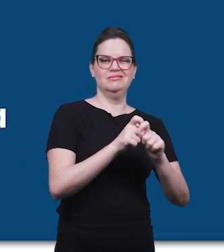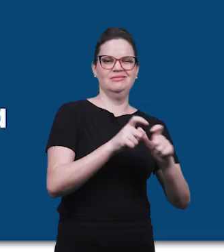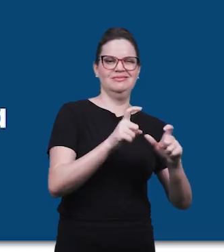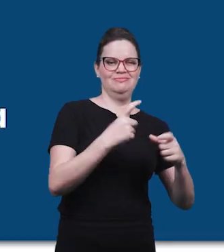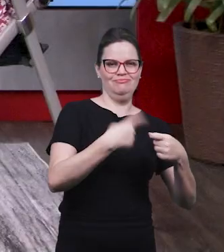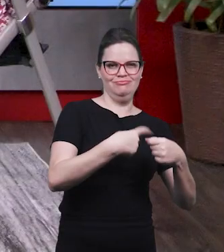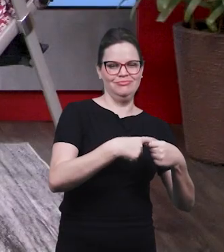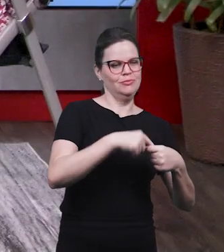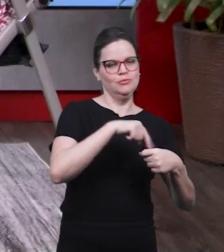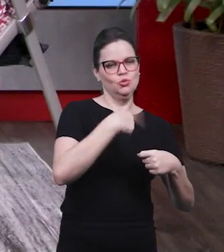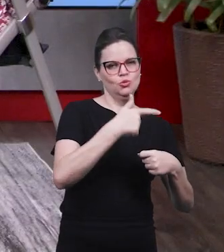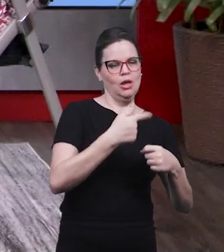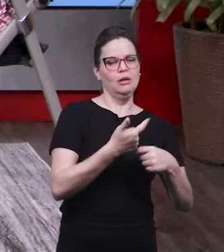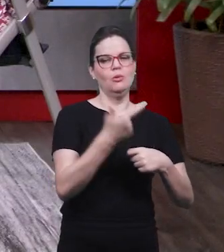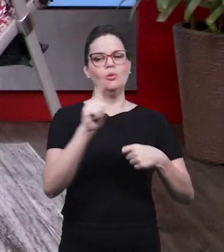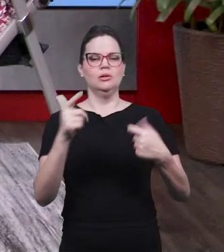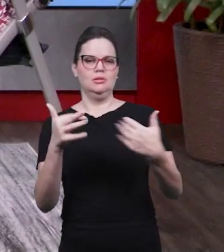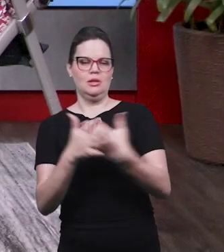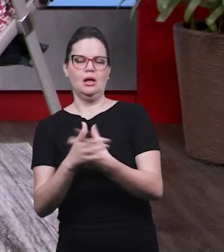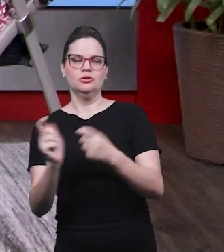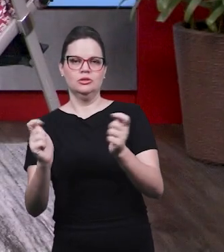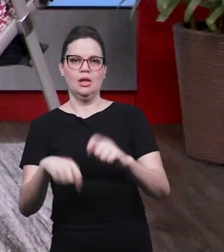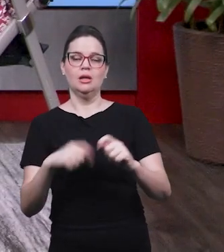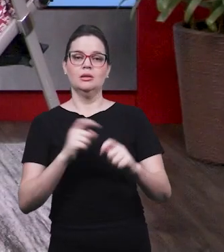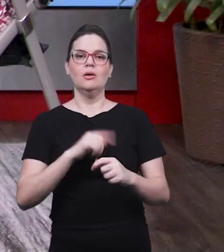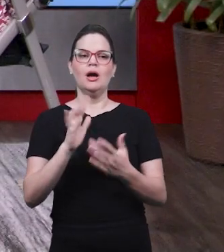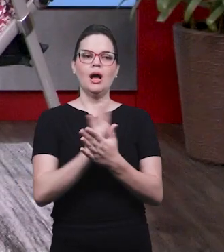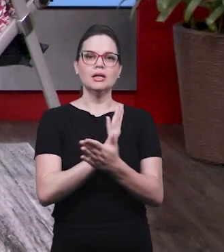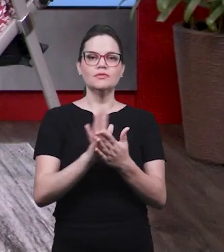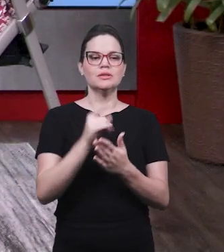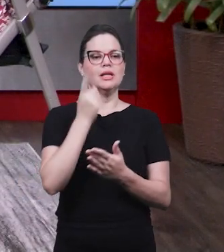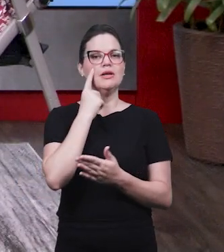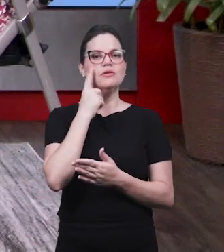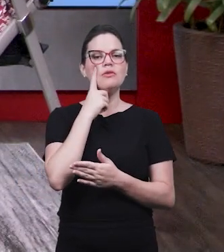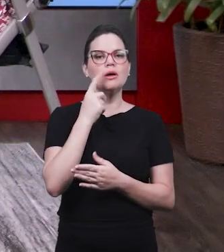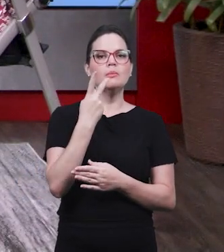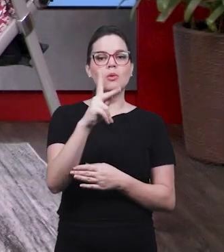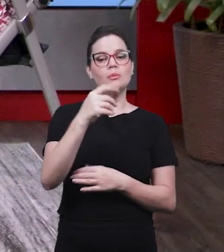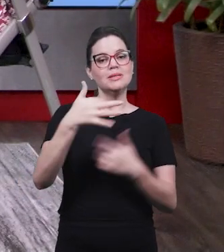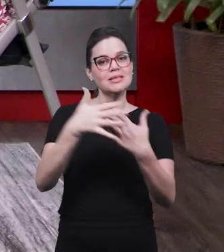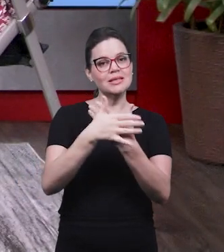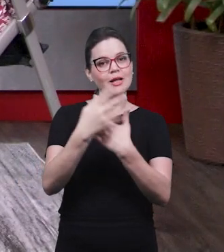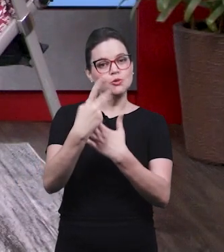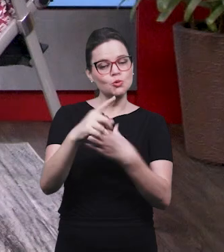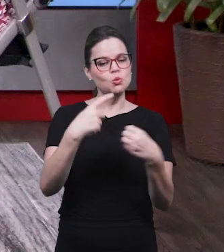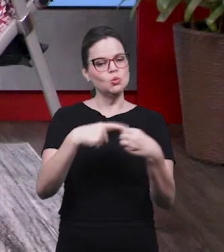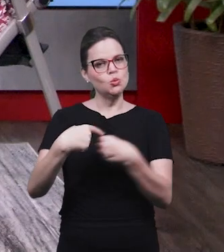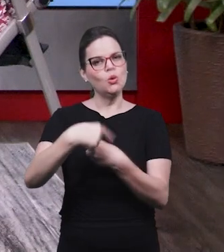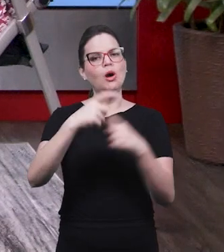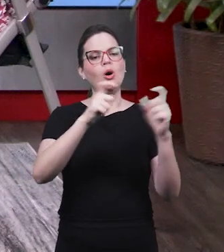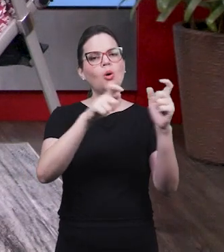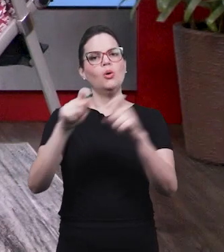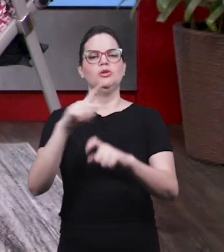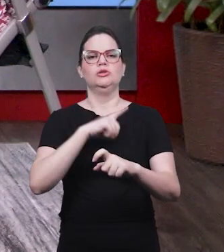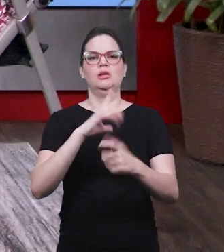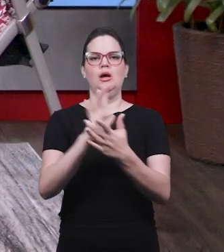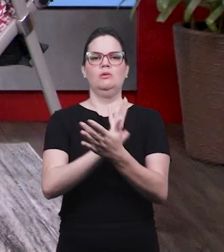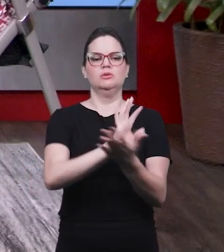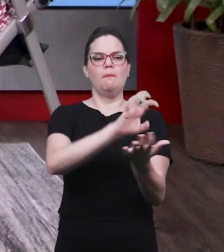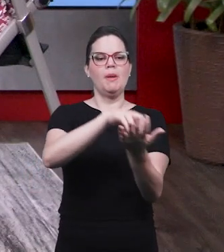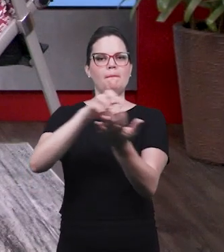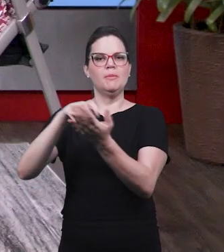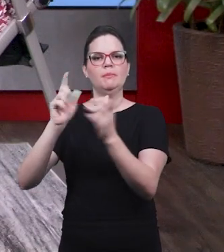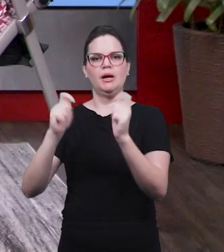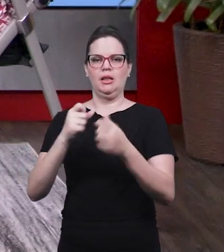cada região tem ali, muitas vezes, as suas instituições que oferecem esses recursos, esses